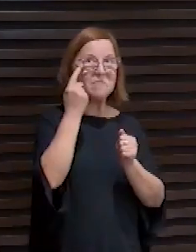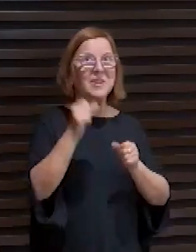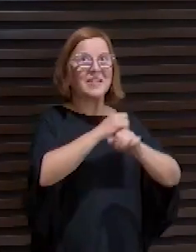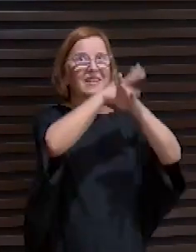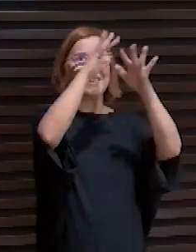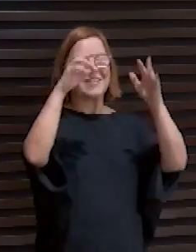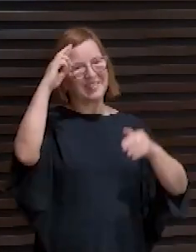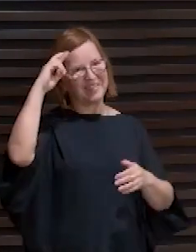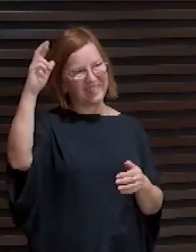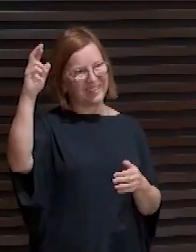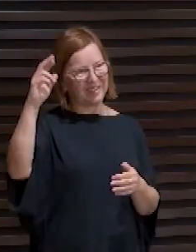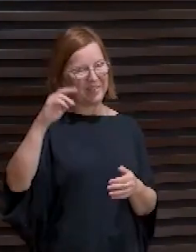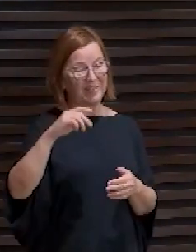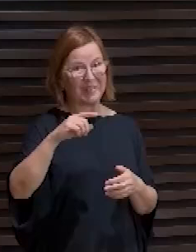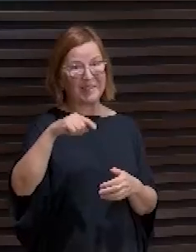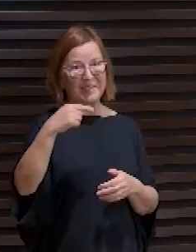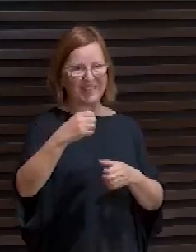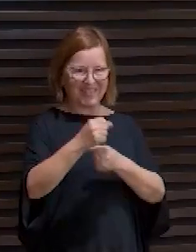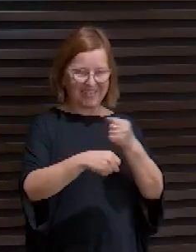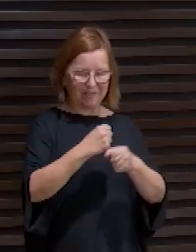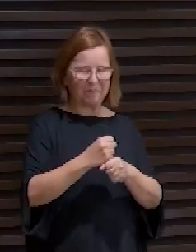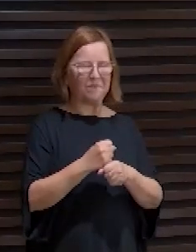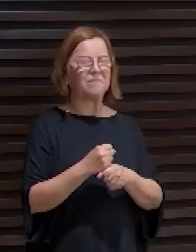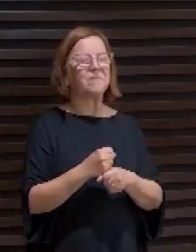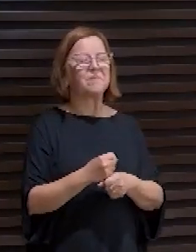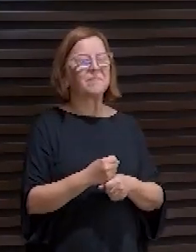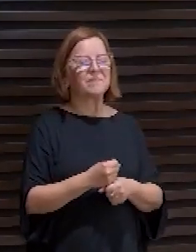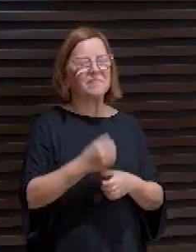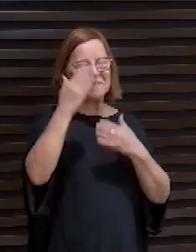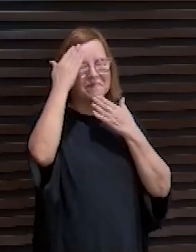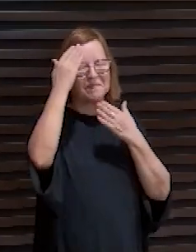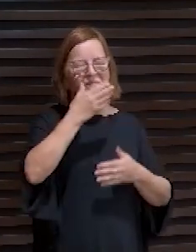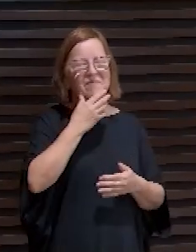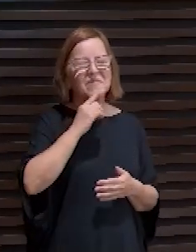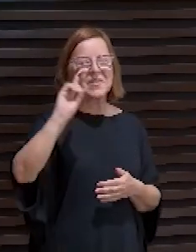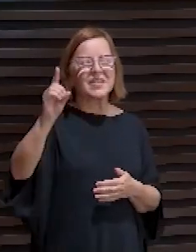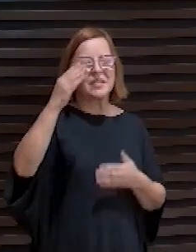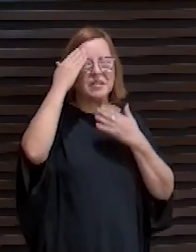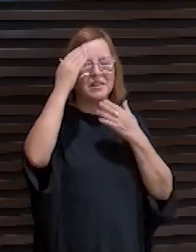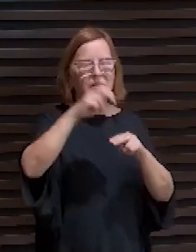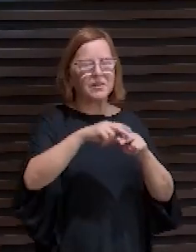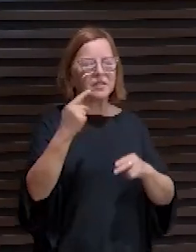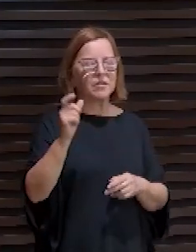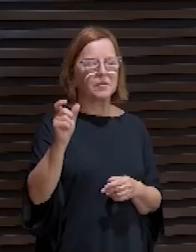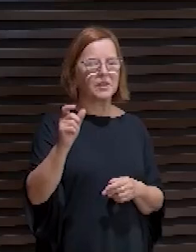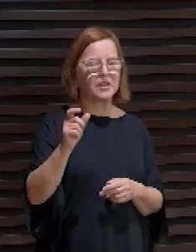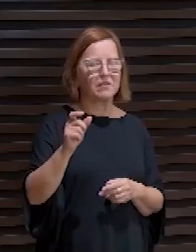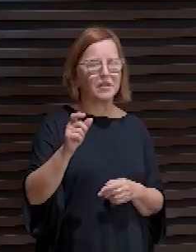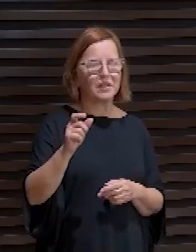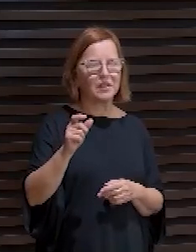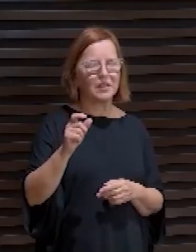ano 2024. Graças a Deus. Pai, muito obrigado por tua palavra. Nós sabemos que é o teu Santo Espírito que nos dá